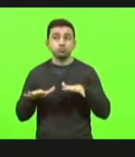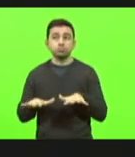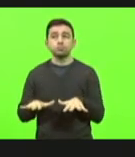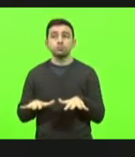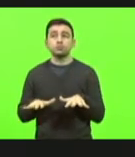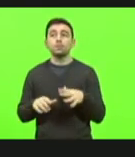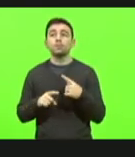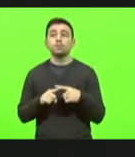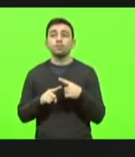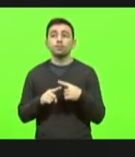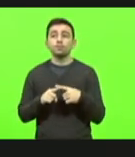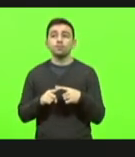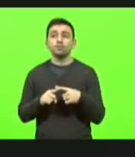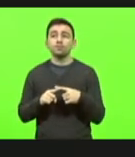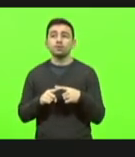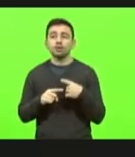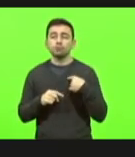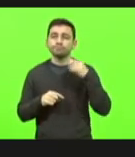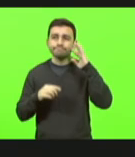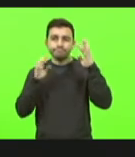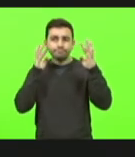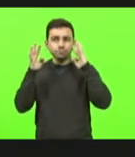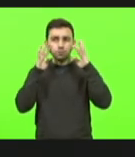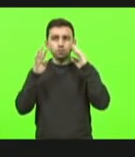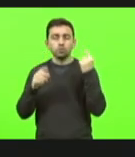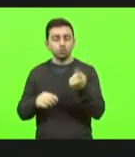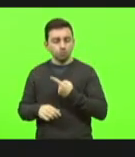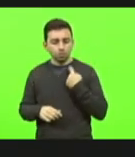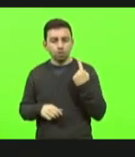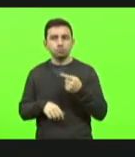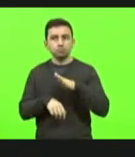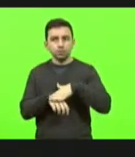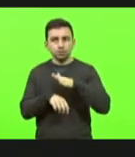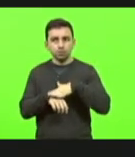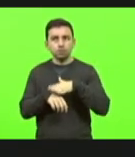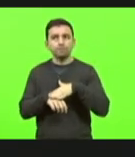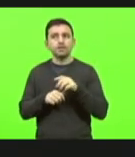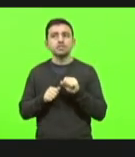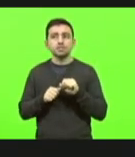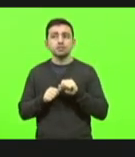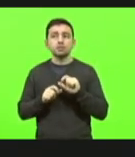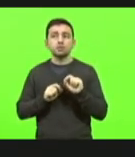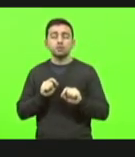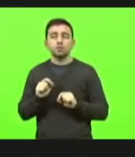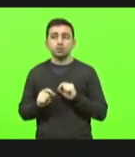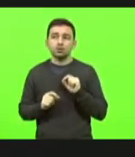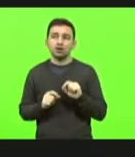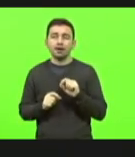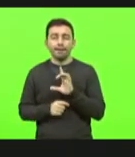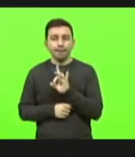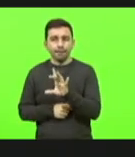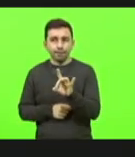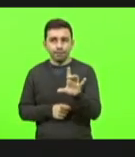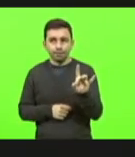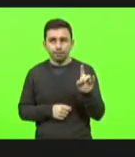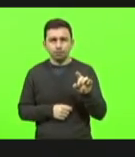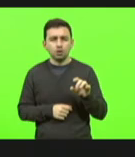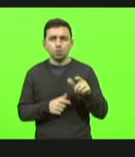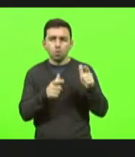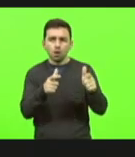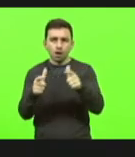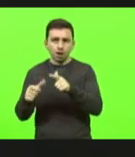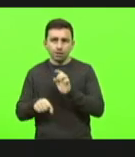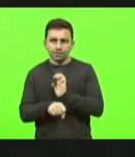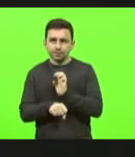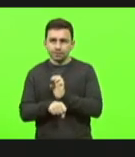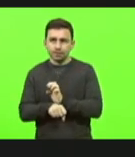porque eu tenho em mente nós fazermos, nós mesmos, em cada canto do estado que a gente estiver,